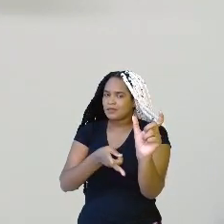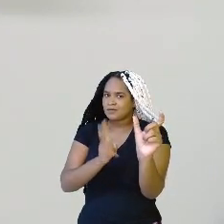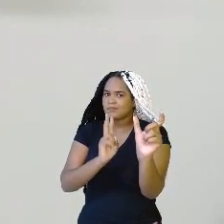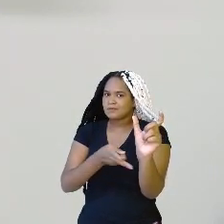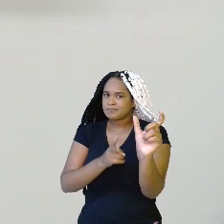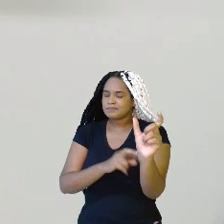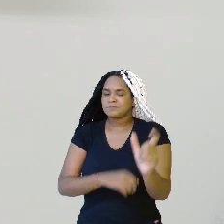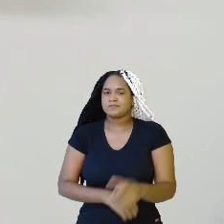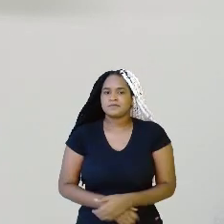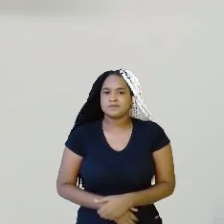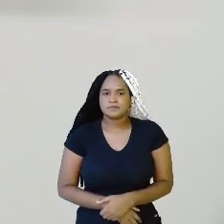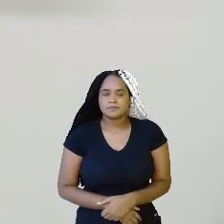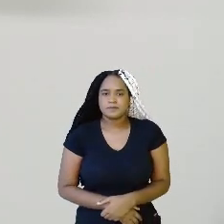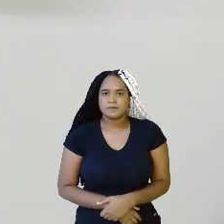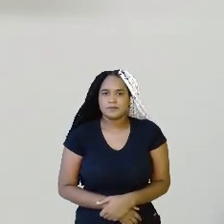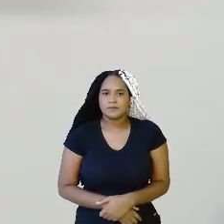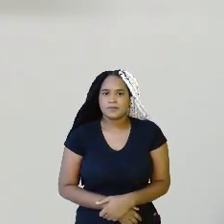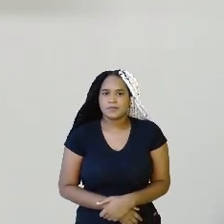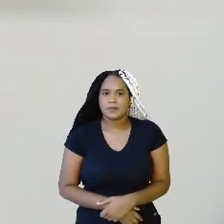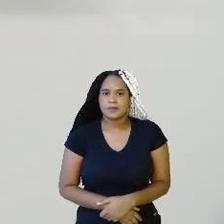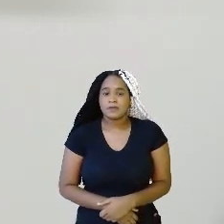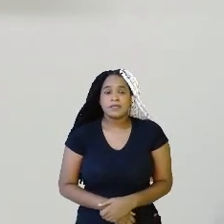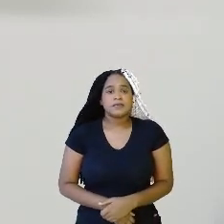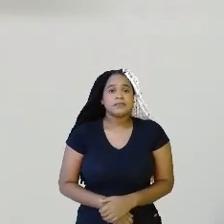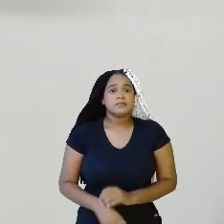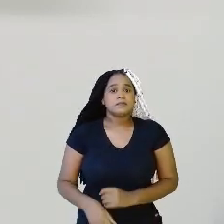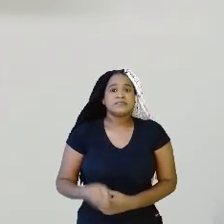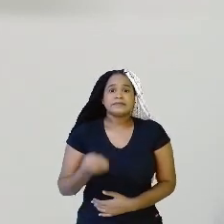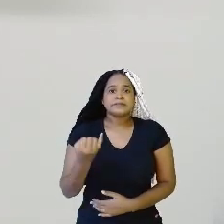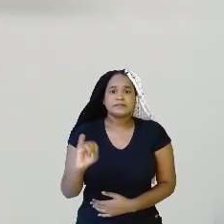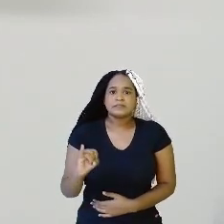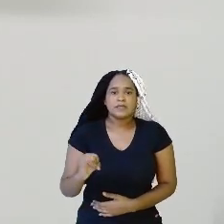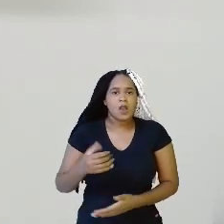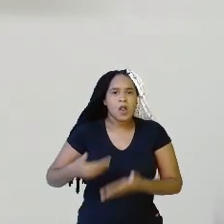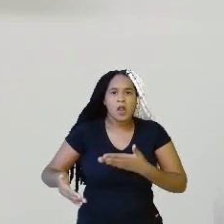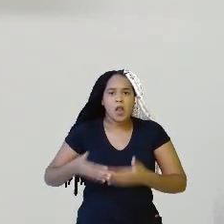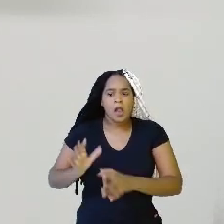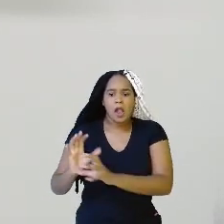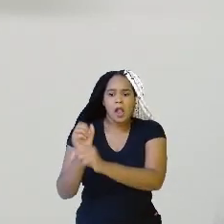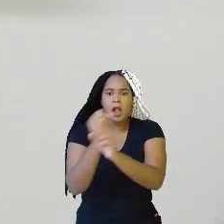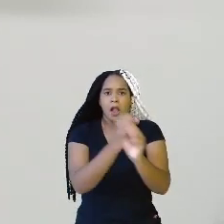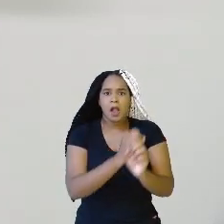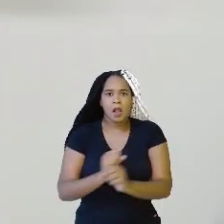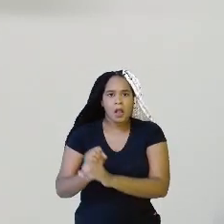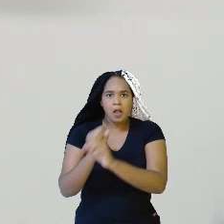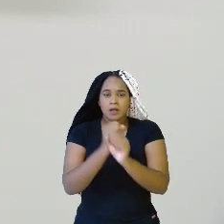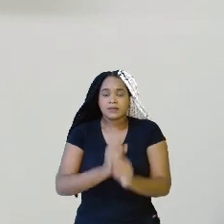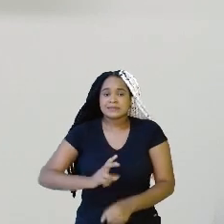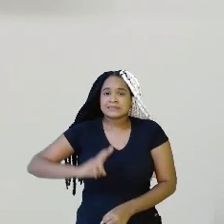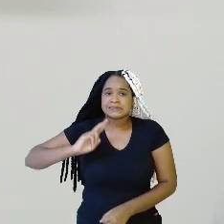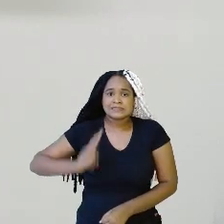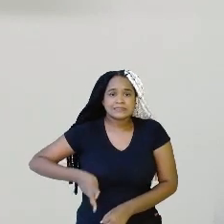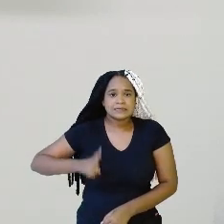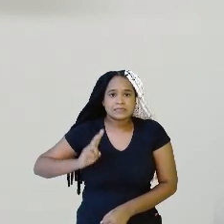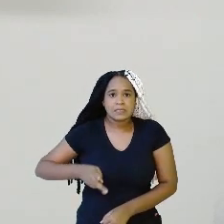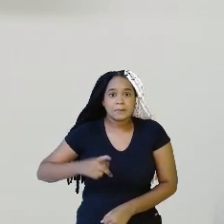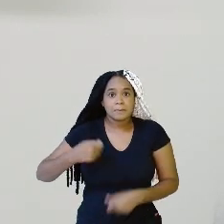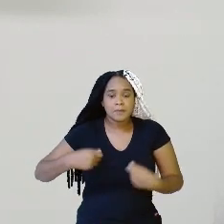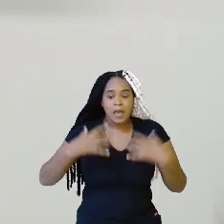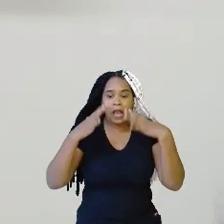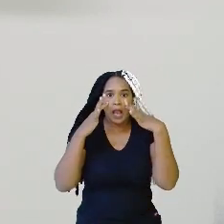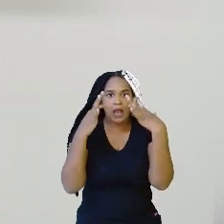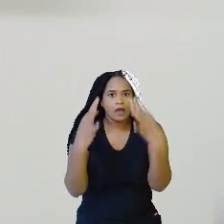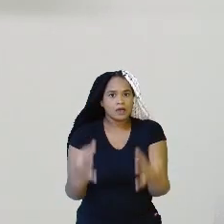acontecer. Independente de eu utilizar qualquer operação matemática, fica atento você